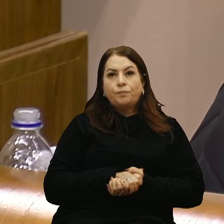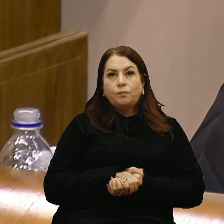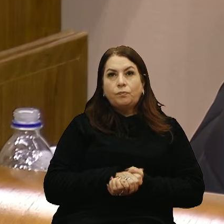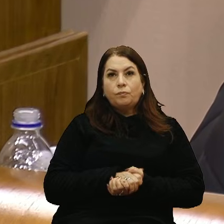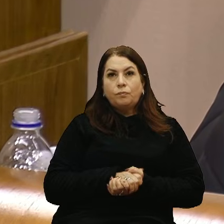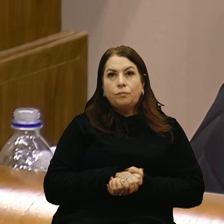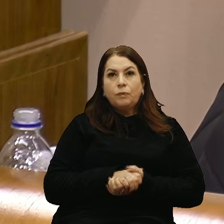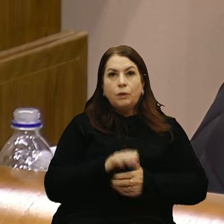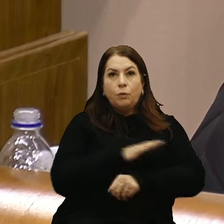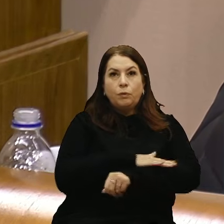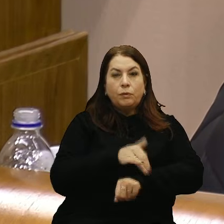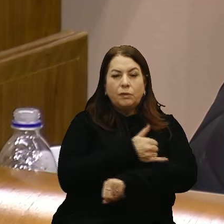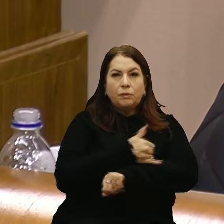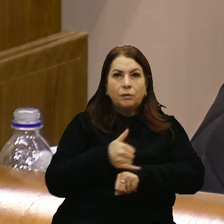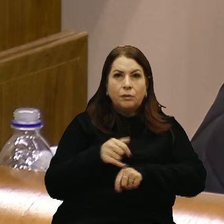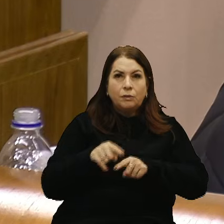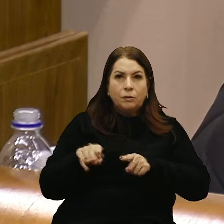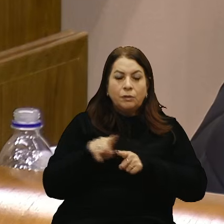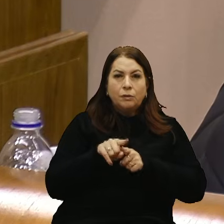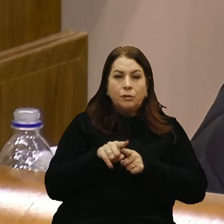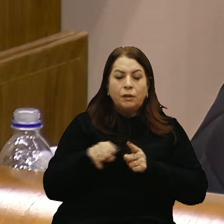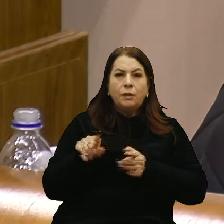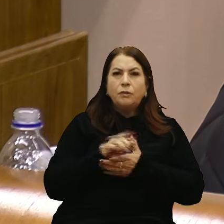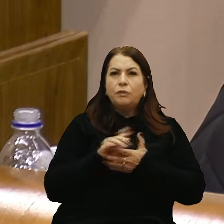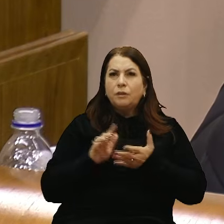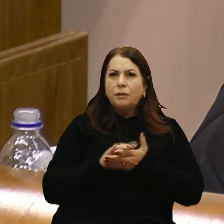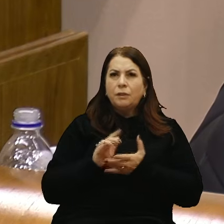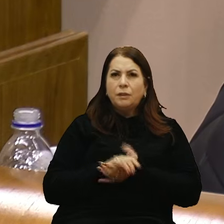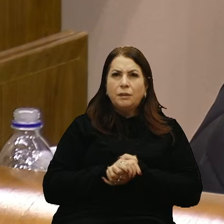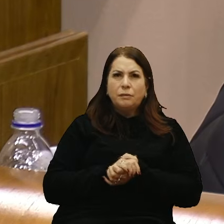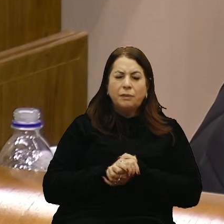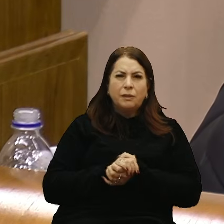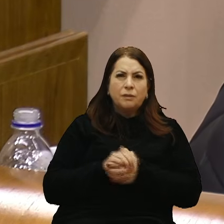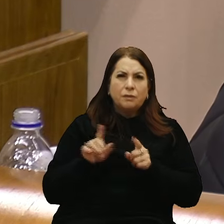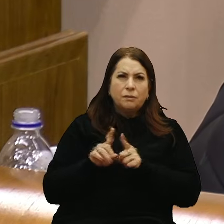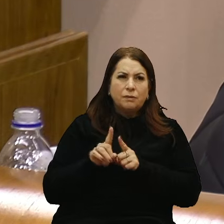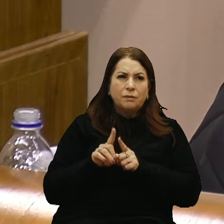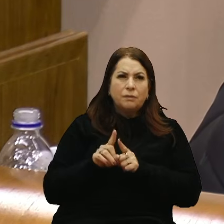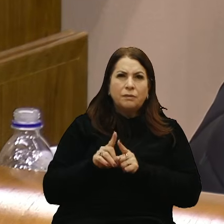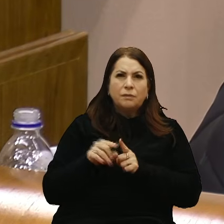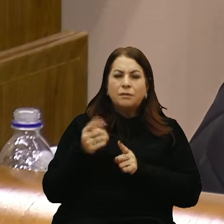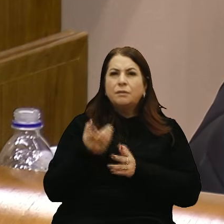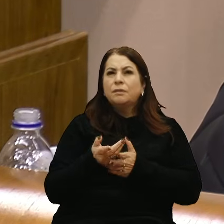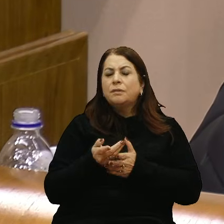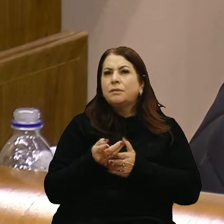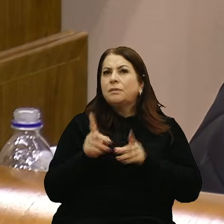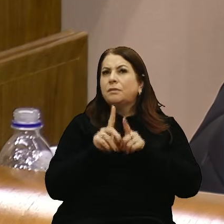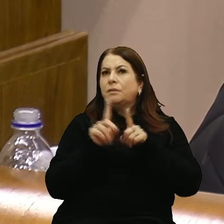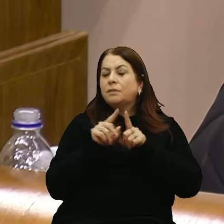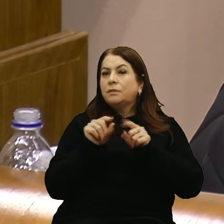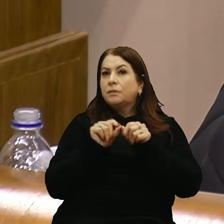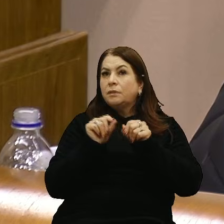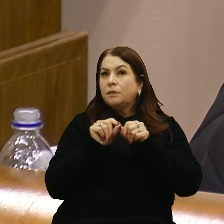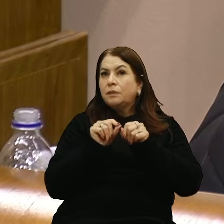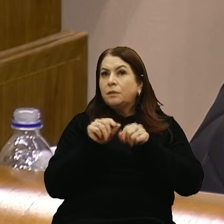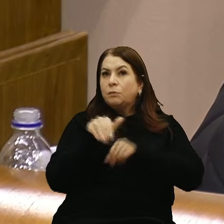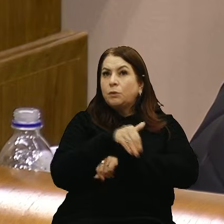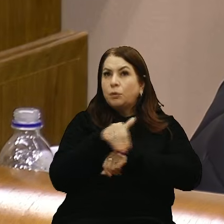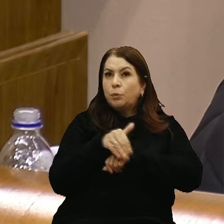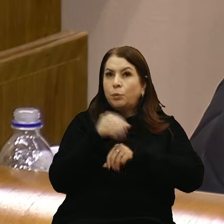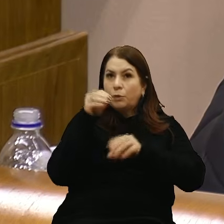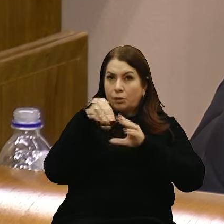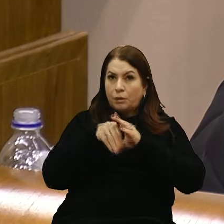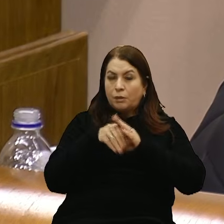O asfalto interno, Sandra, isso não existe. Não existe isso. Nós estamos fazendo uma rua interna,